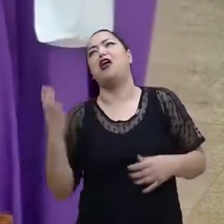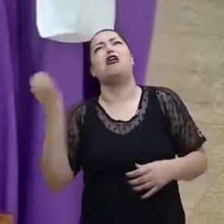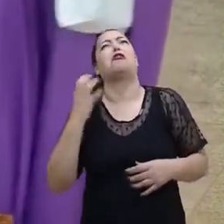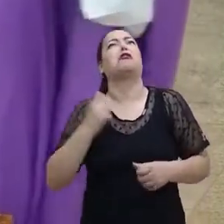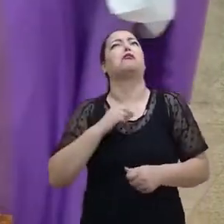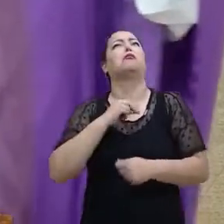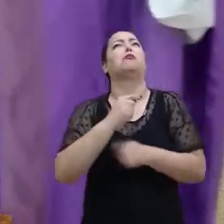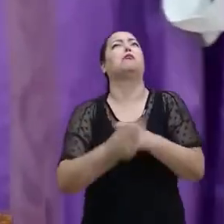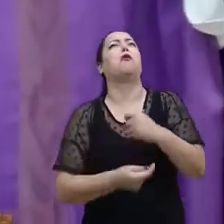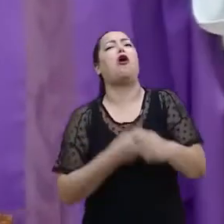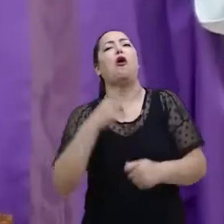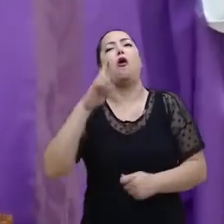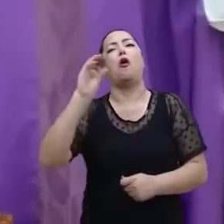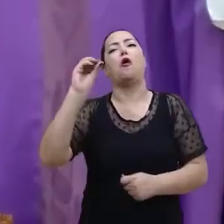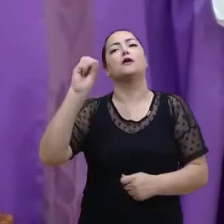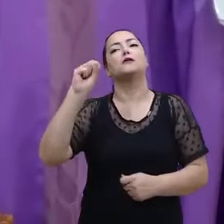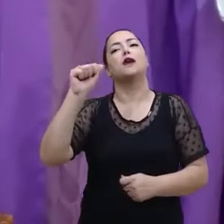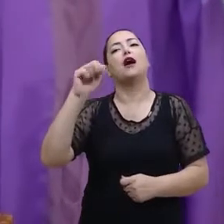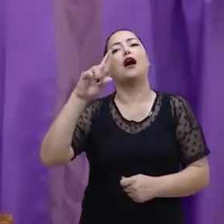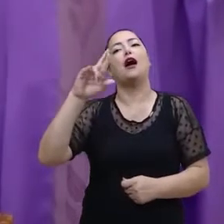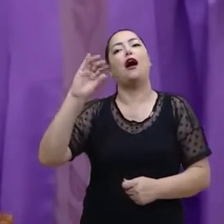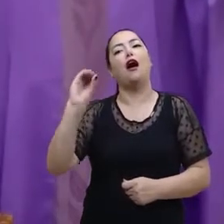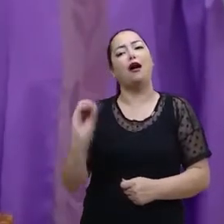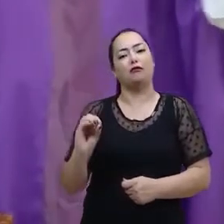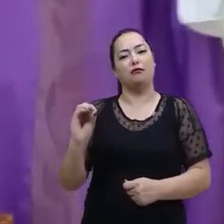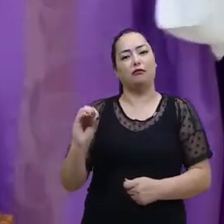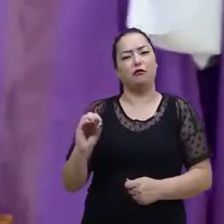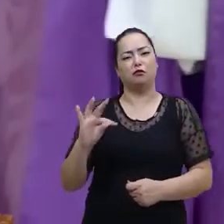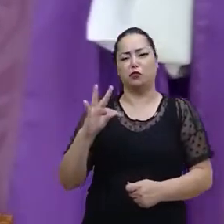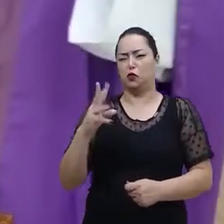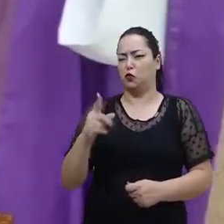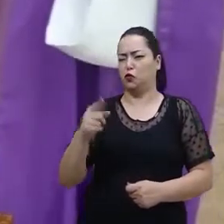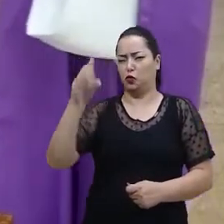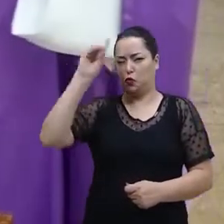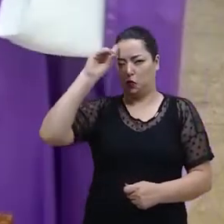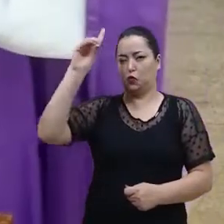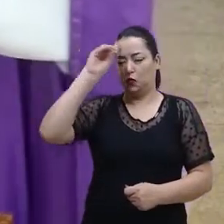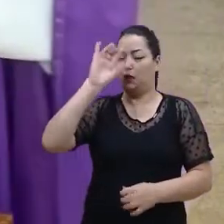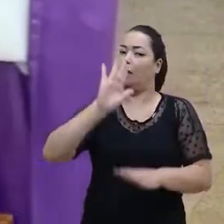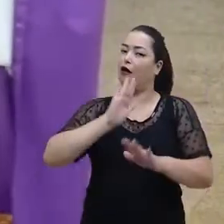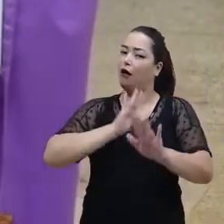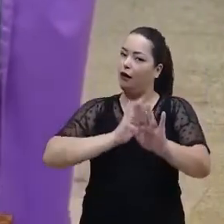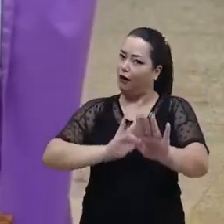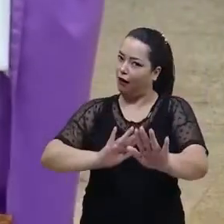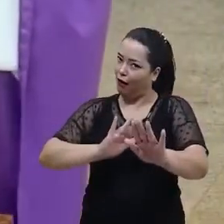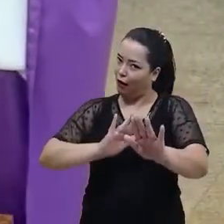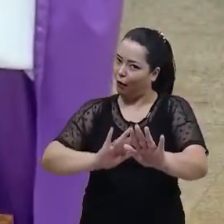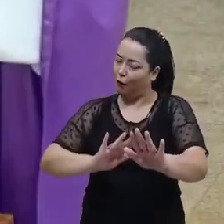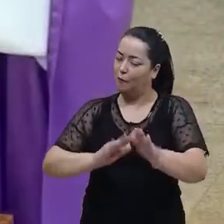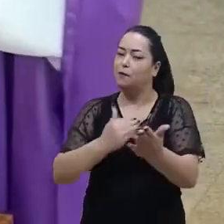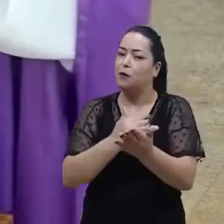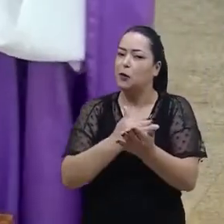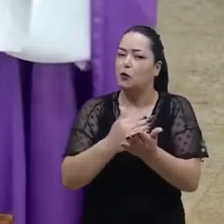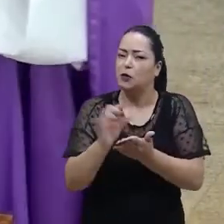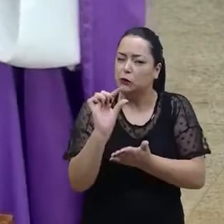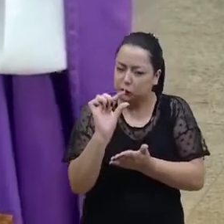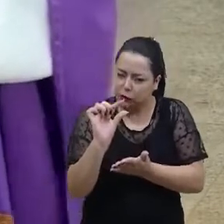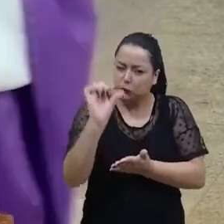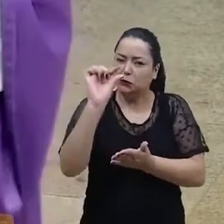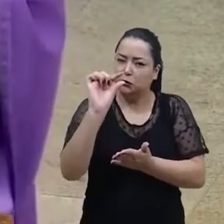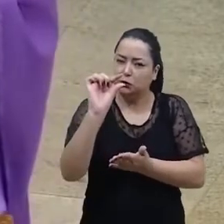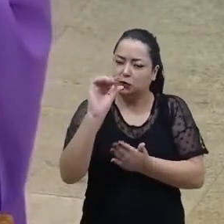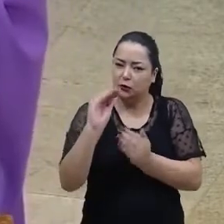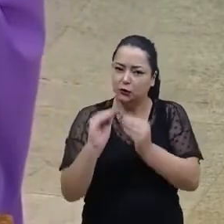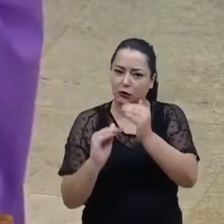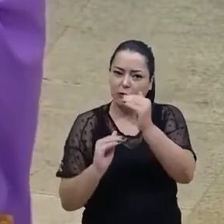todo dia o Rosário inteiro todo dia no Calma Aí vai devagar vai devagar